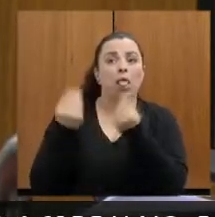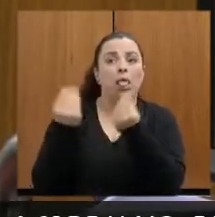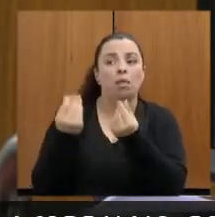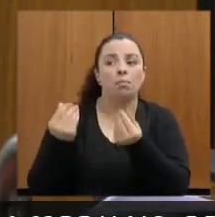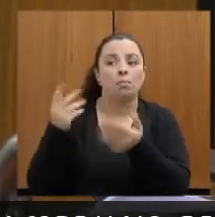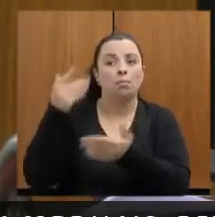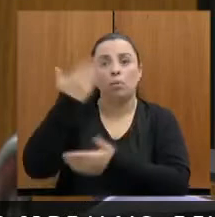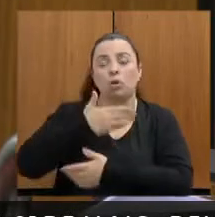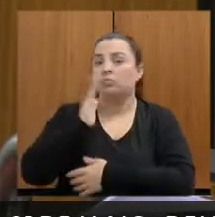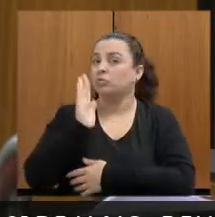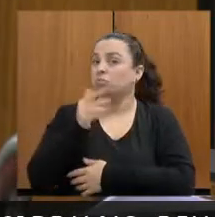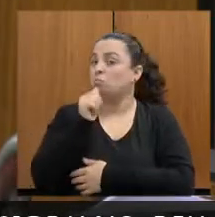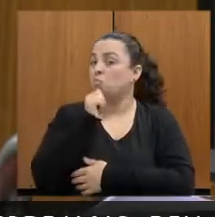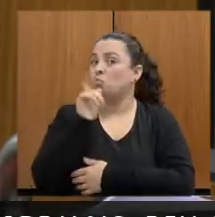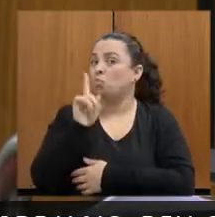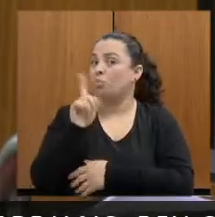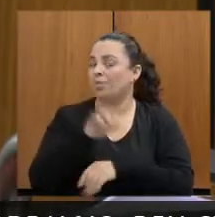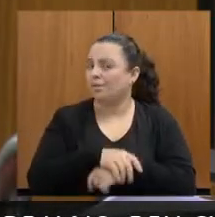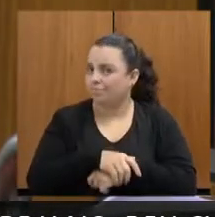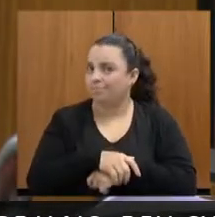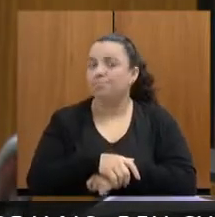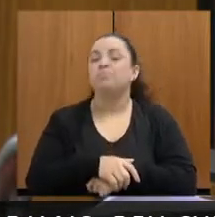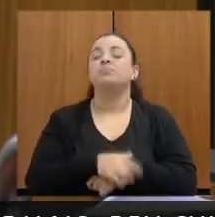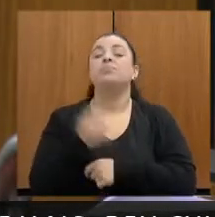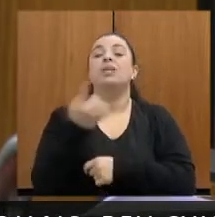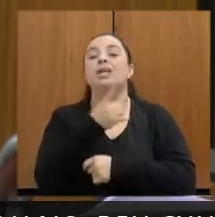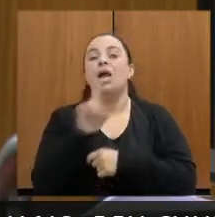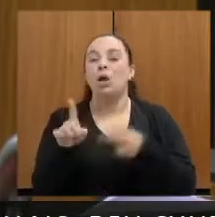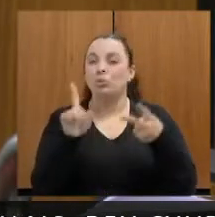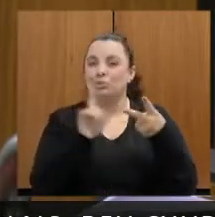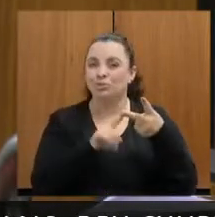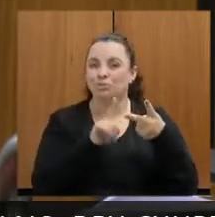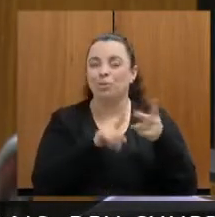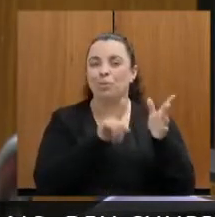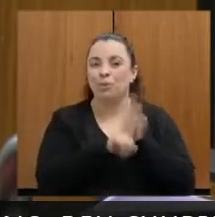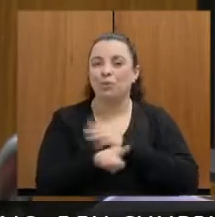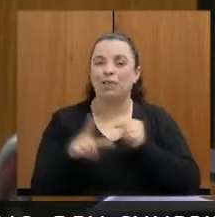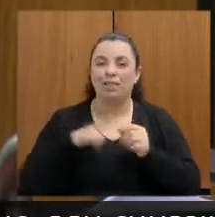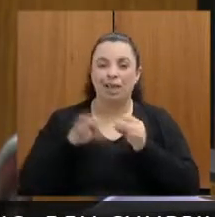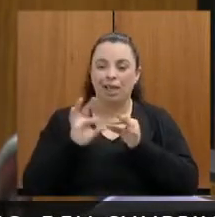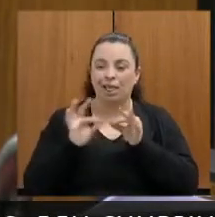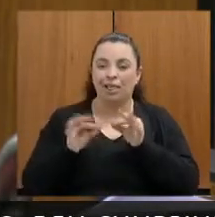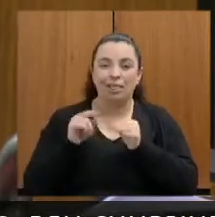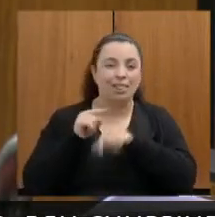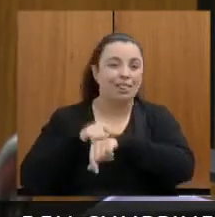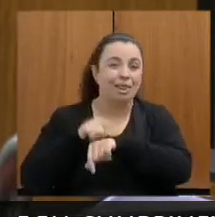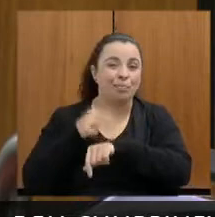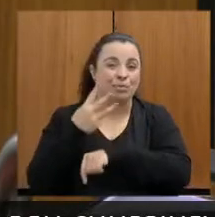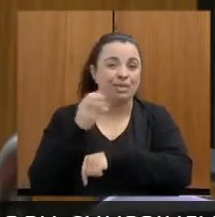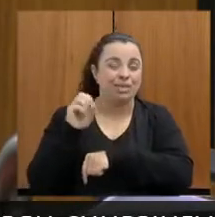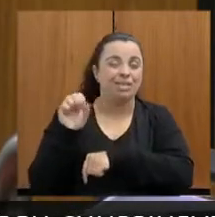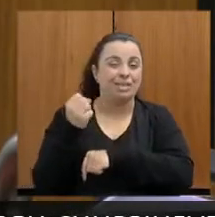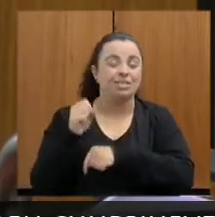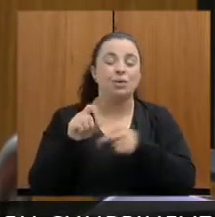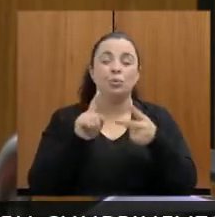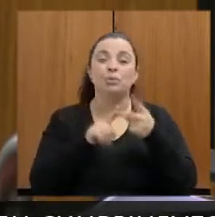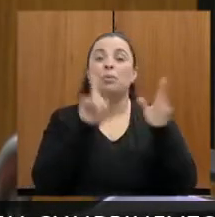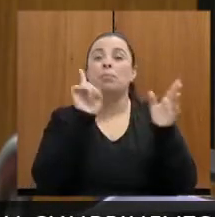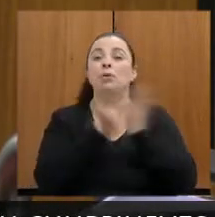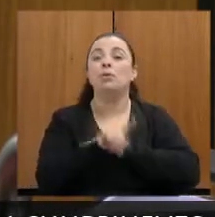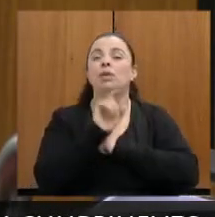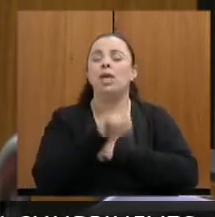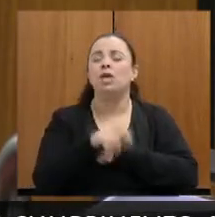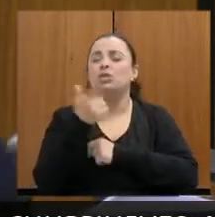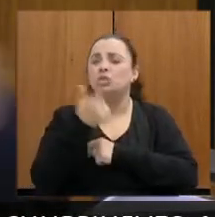última a minha segunda questão dos meus 30 segundos que me restam é de novo secretário abordar a execução